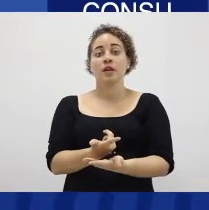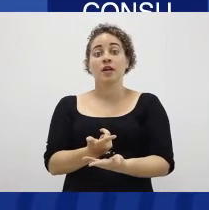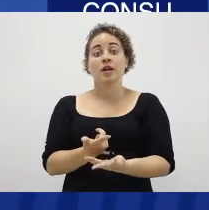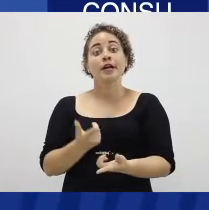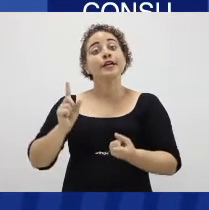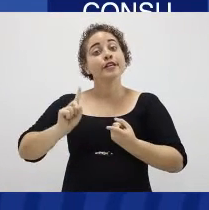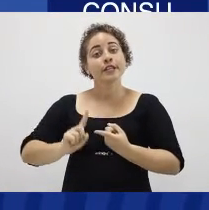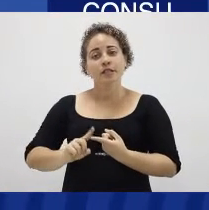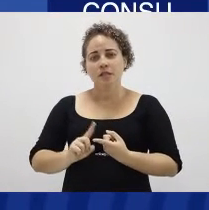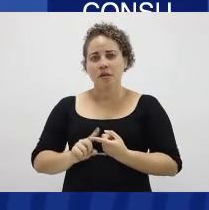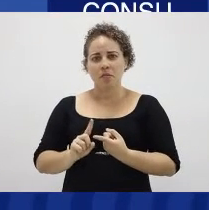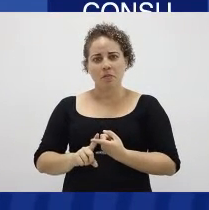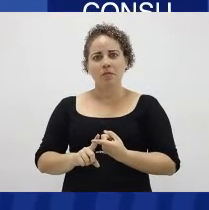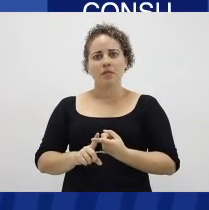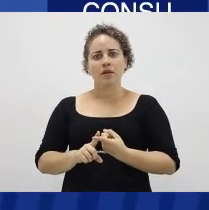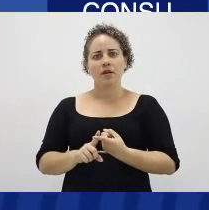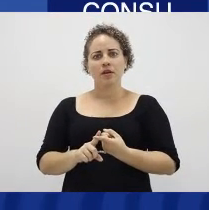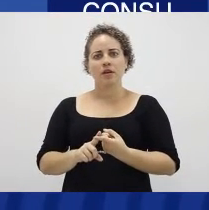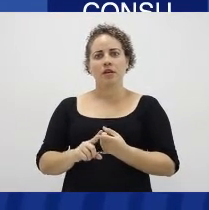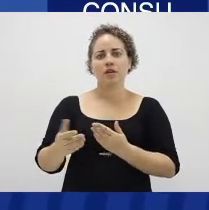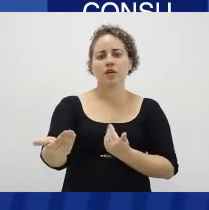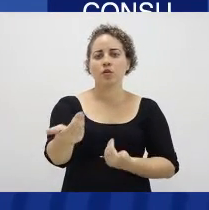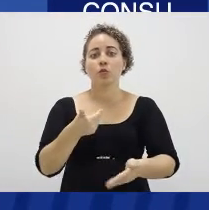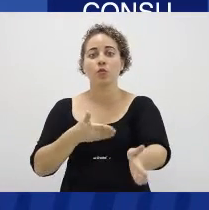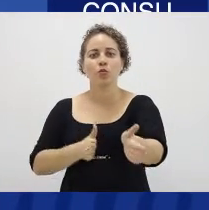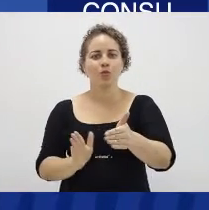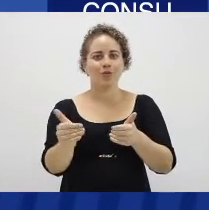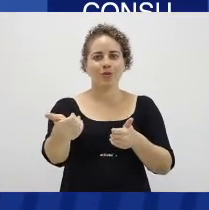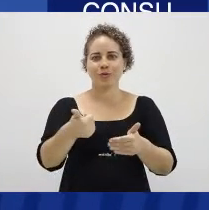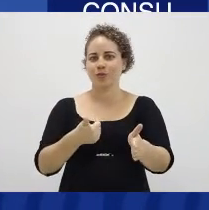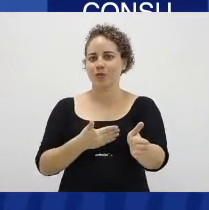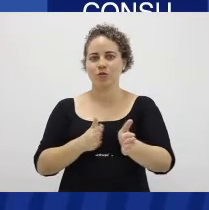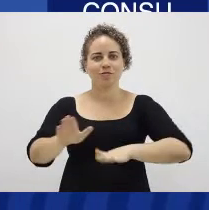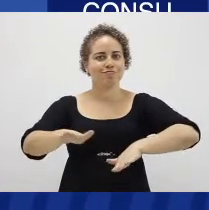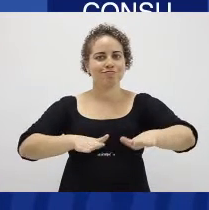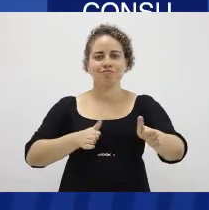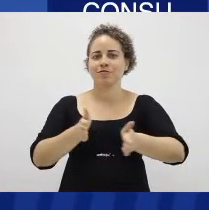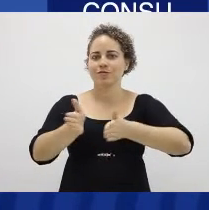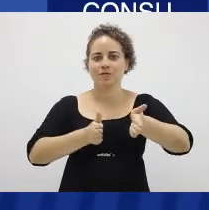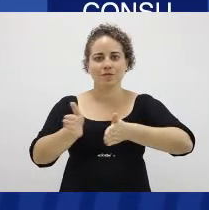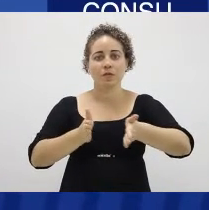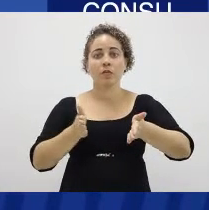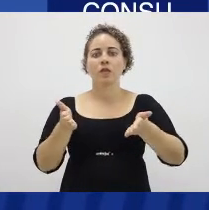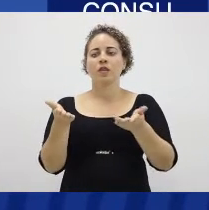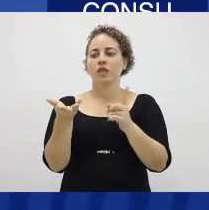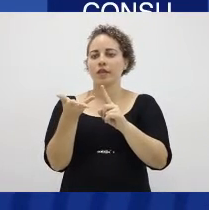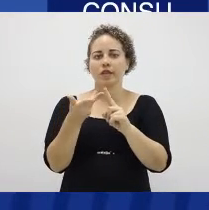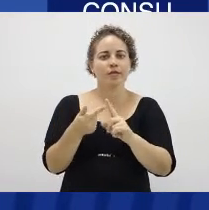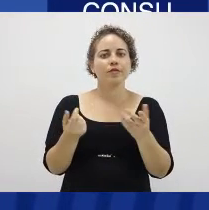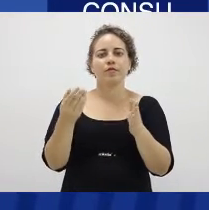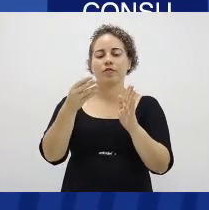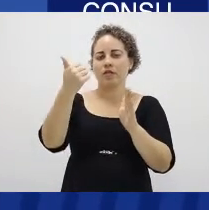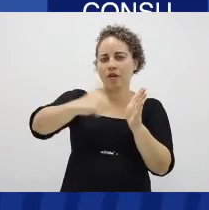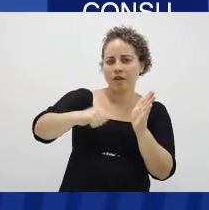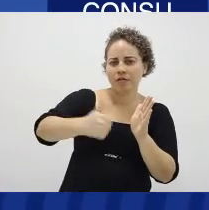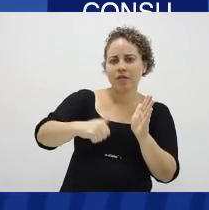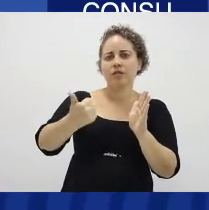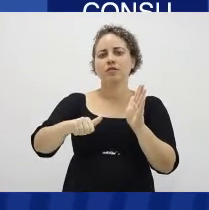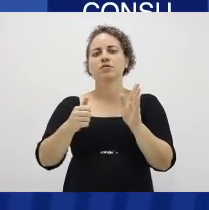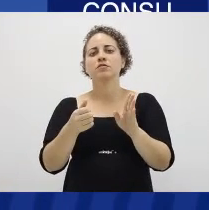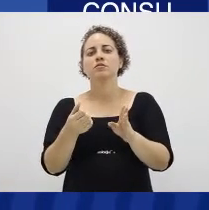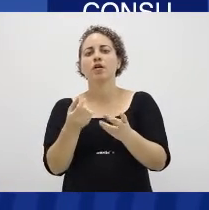vai analisar o fluxo da volta, tá? Como, por exemplo, a questão do fluxo financeiro. Como é que estão os custos